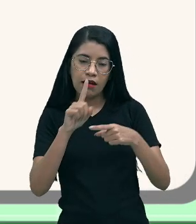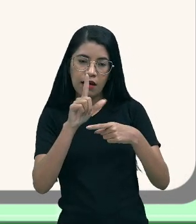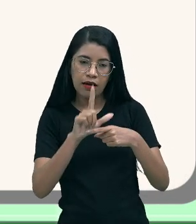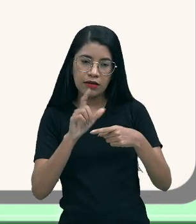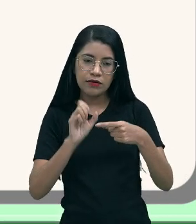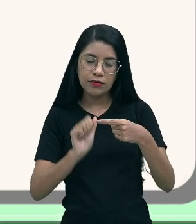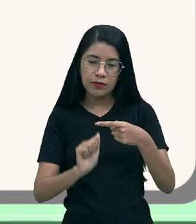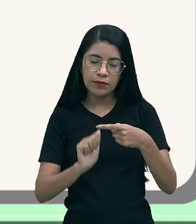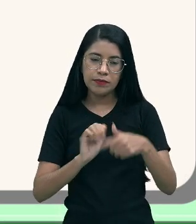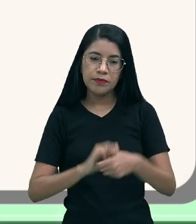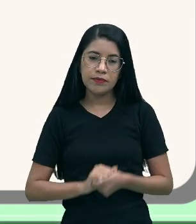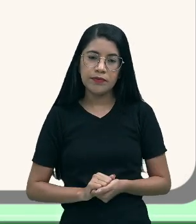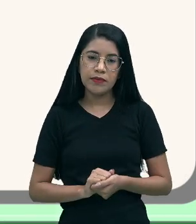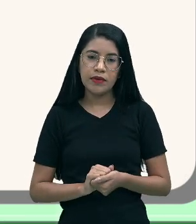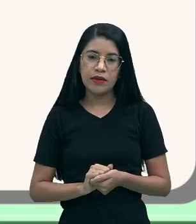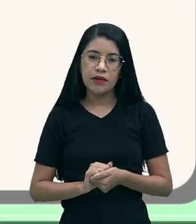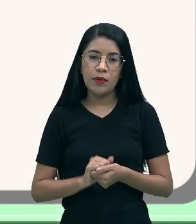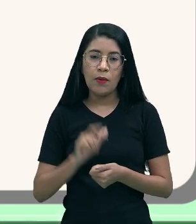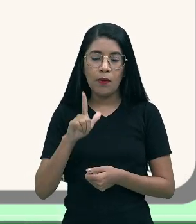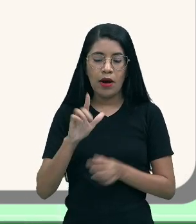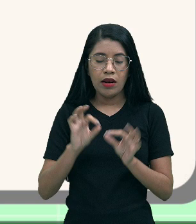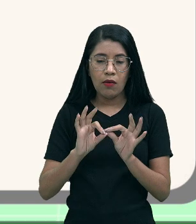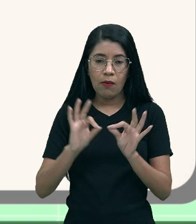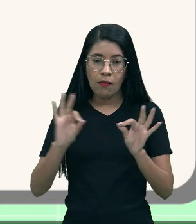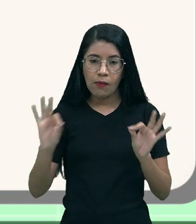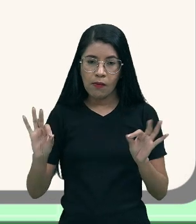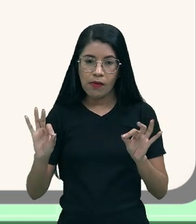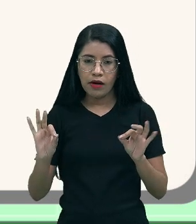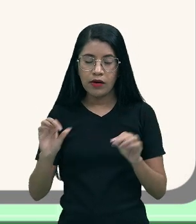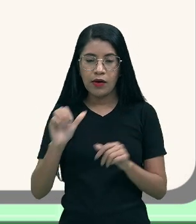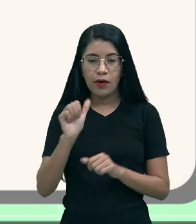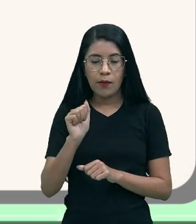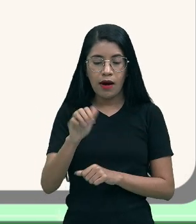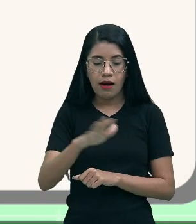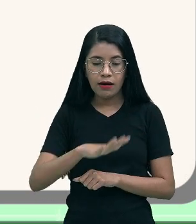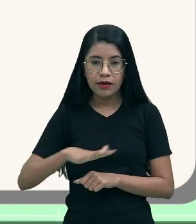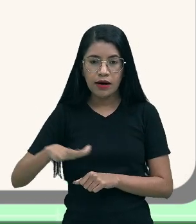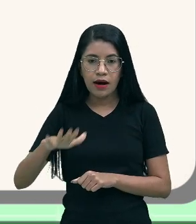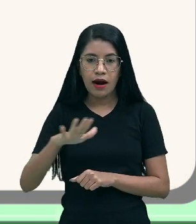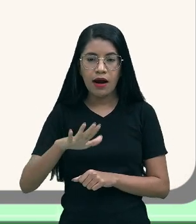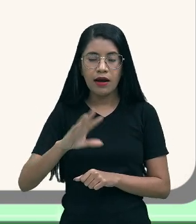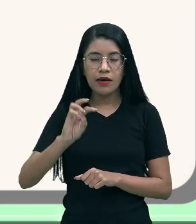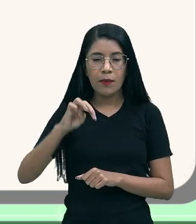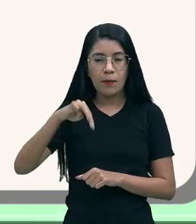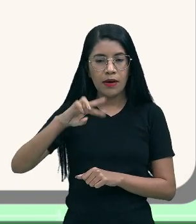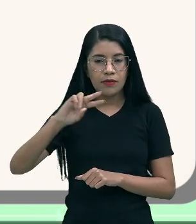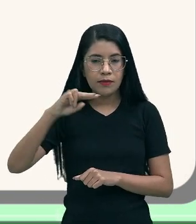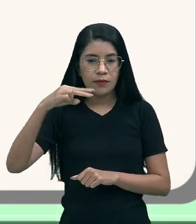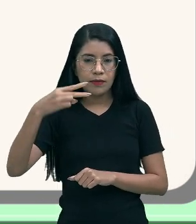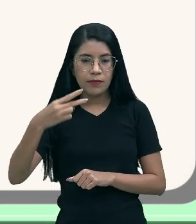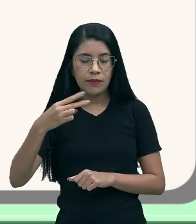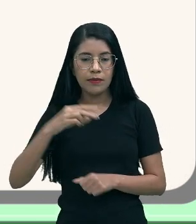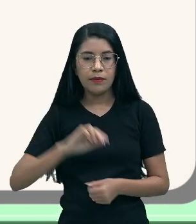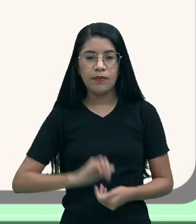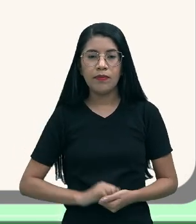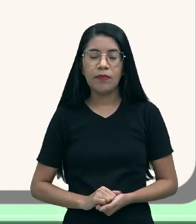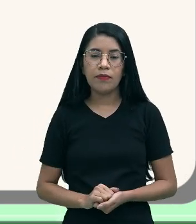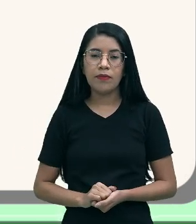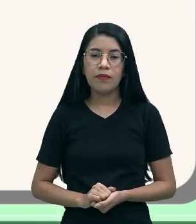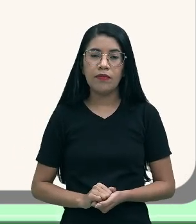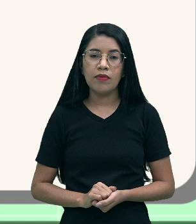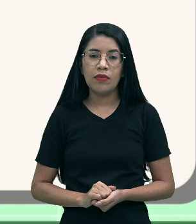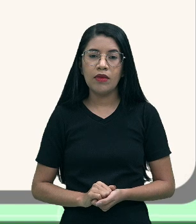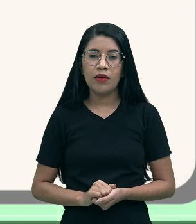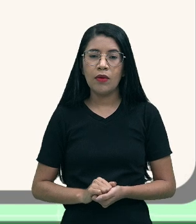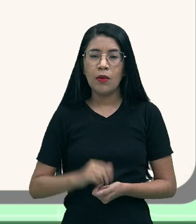medido em metros, e o A é a área de seção transversal medida em metro quadrado pelo Sistema Internacional. Esse ρ